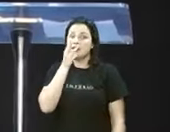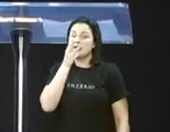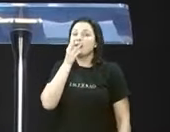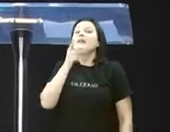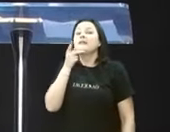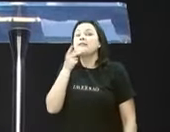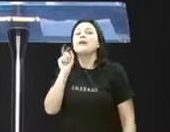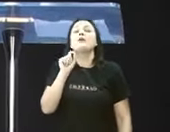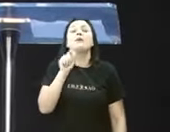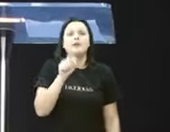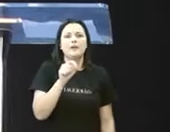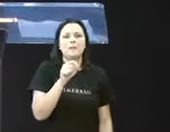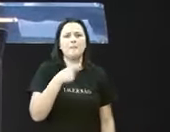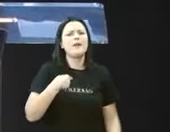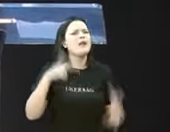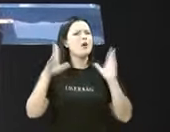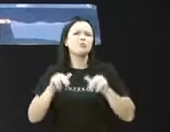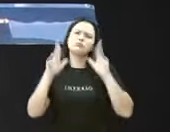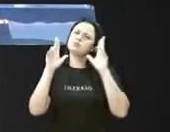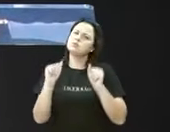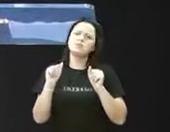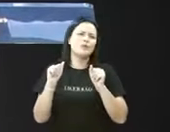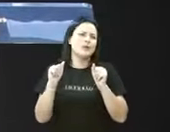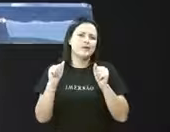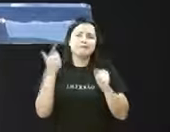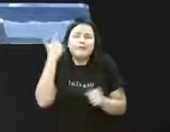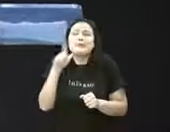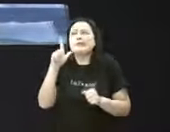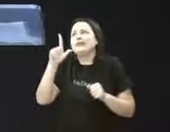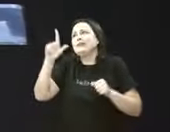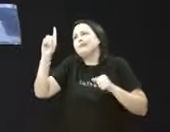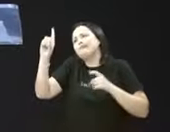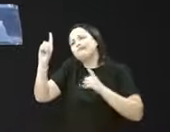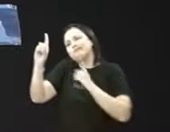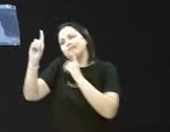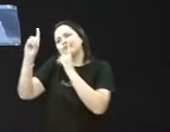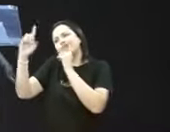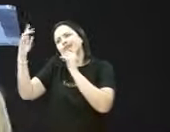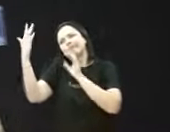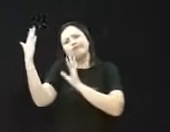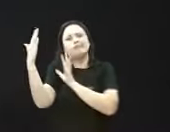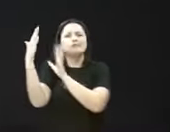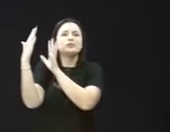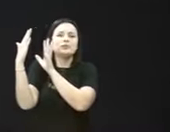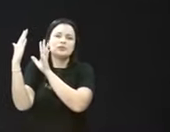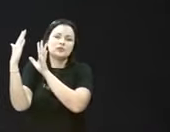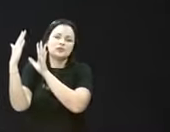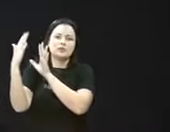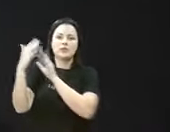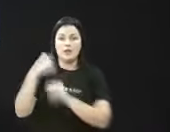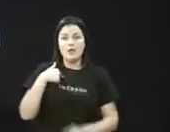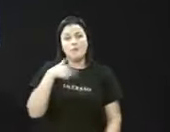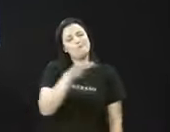eu nunca vou conseguir chegar perto do que eles esperam que eu seja. Para mim, o que vai acontecer? Eu vou